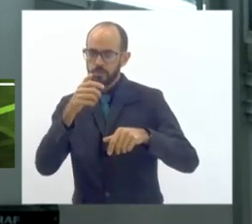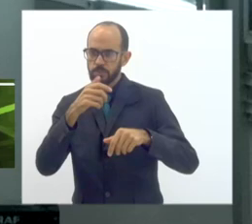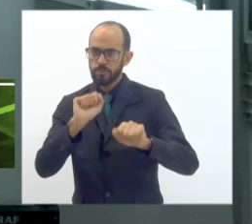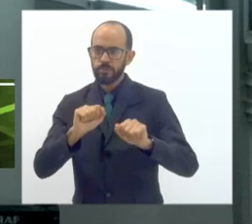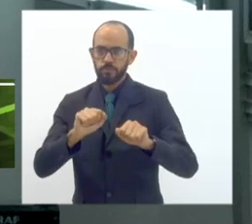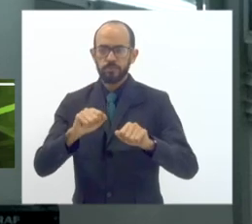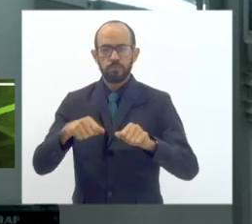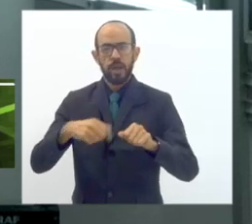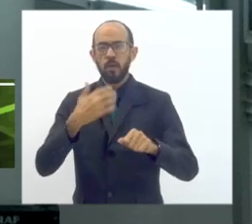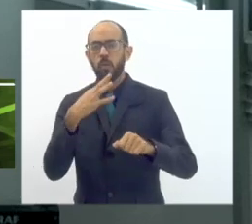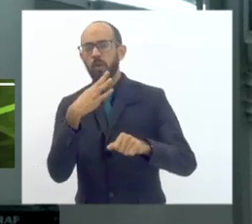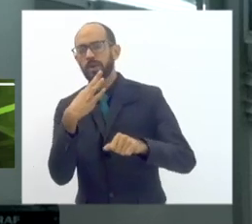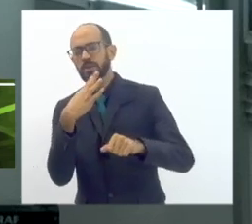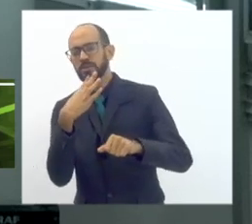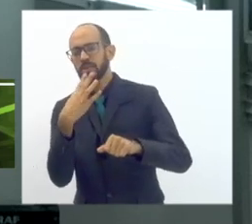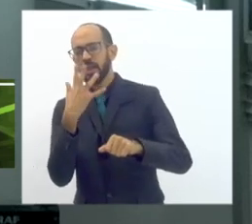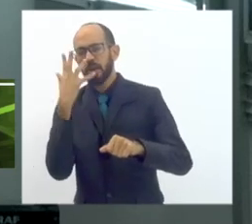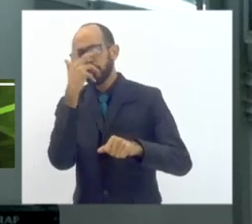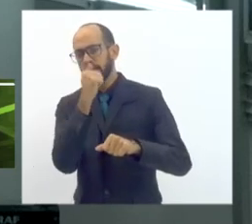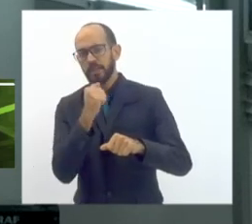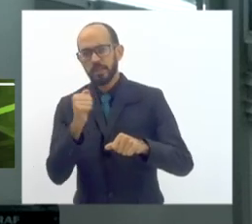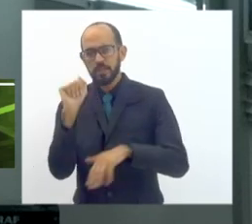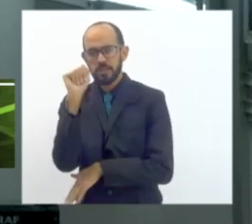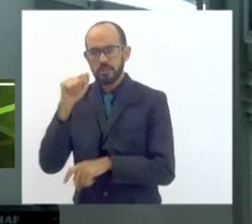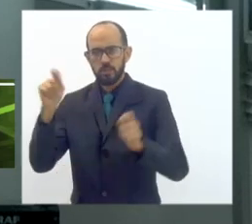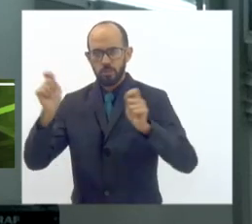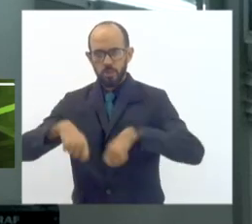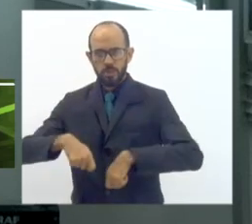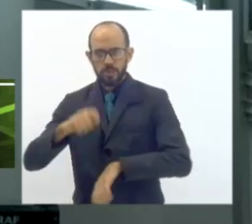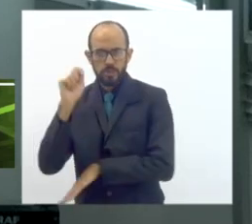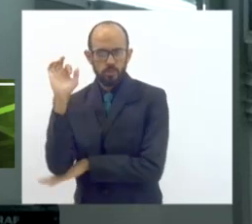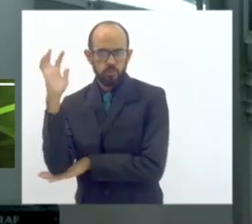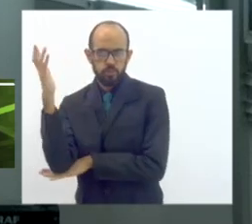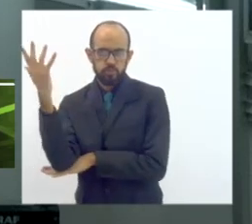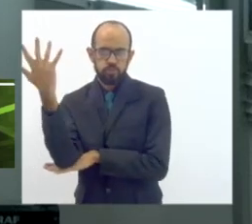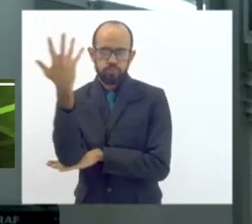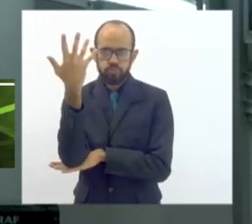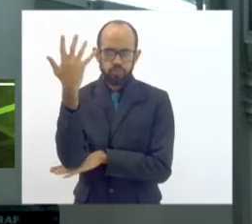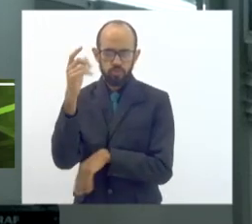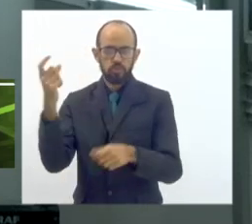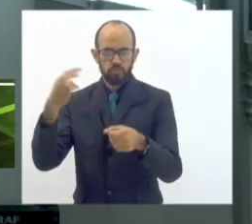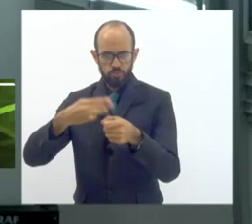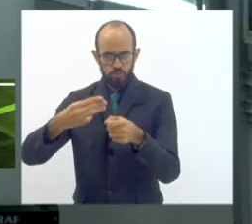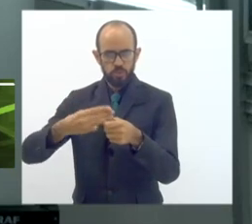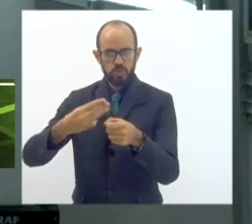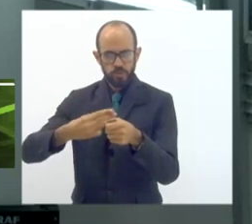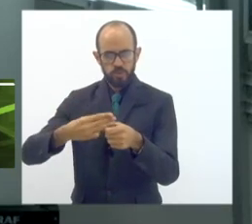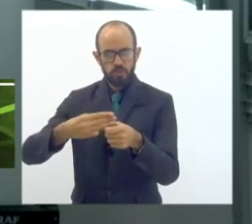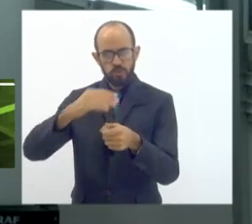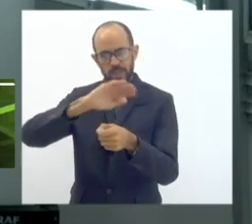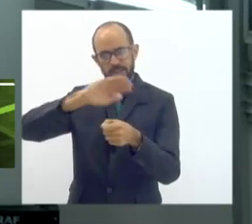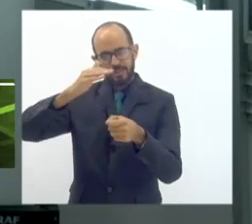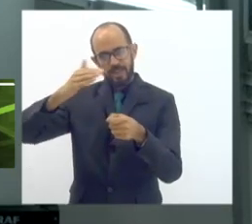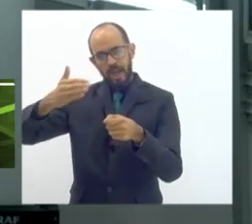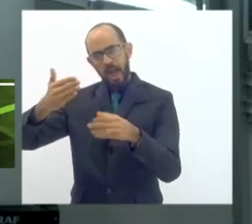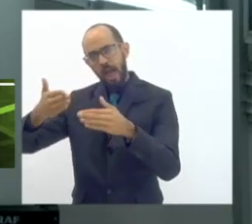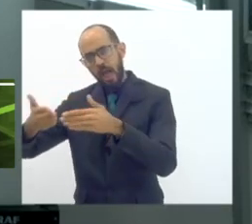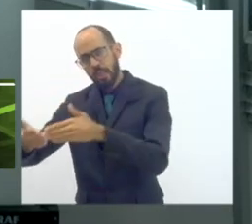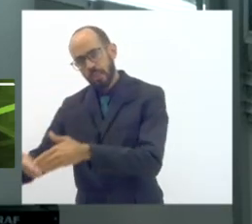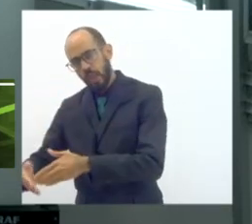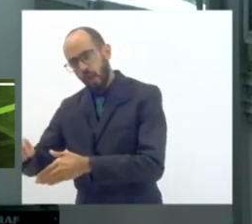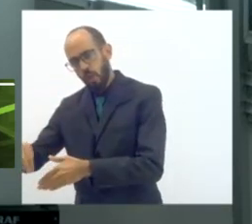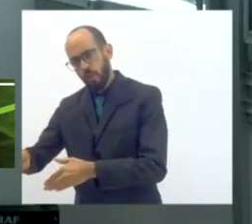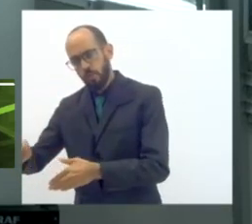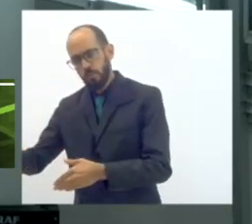a diversidade e o potencial turístico dos municípios consorciados, que vai da serra ao mar, passando pelas mais belas